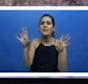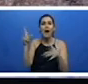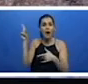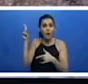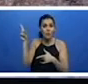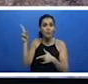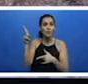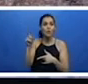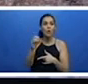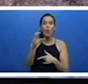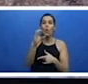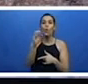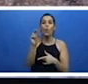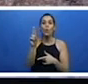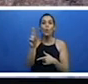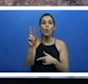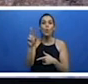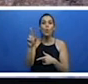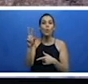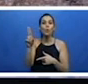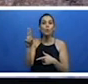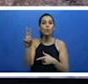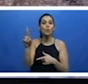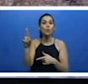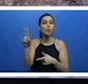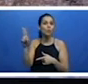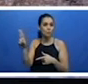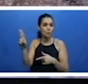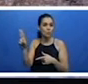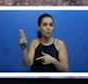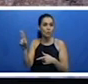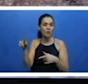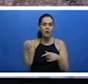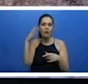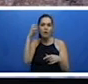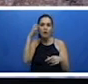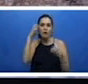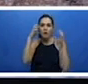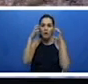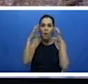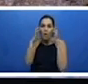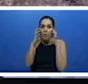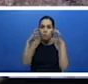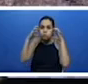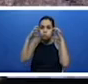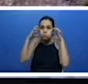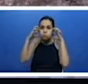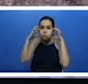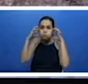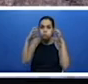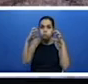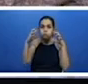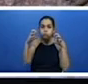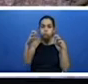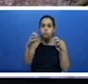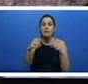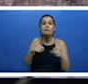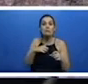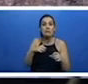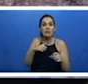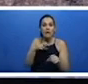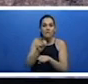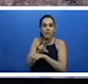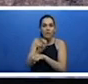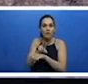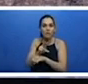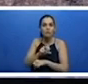sapo cururu. Aqui nós temos glândula de veneno. Nem todo sapo tem essa glândula, mas esse sapo aqui